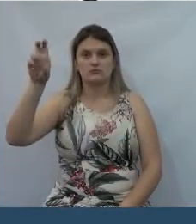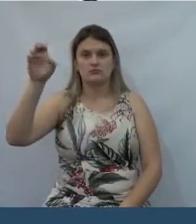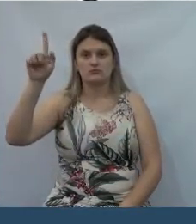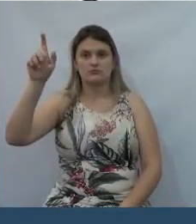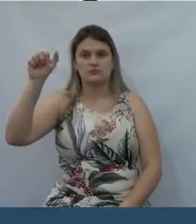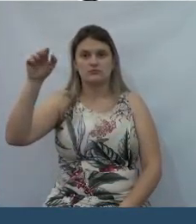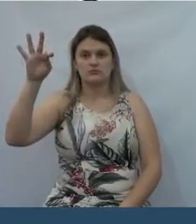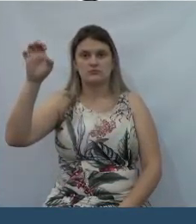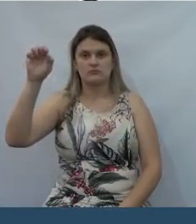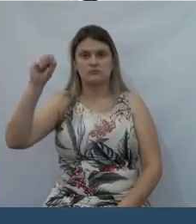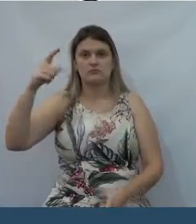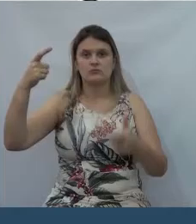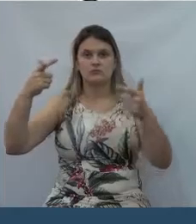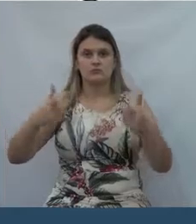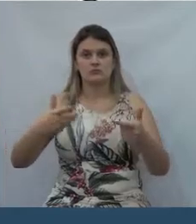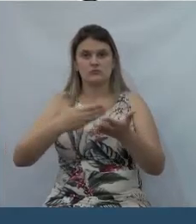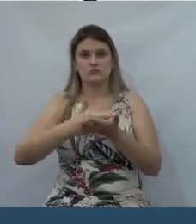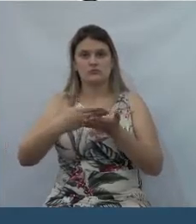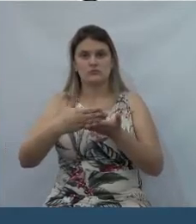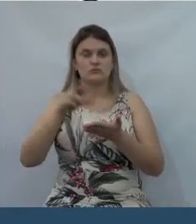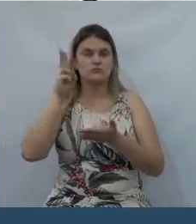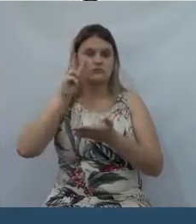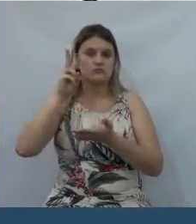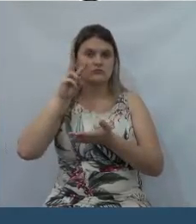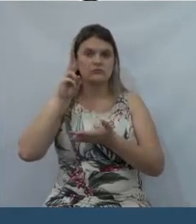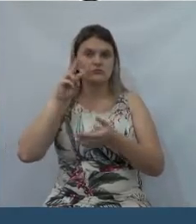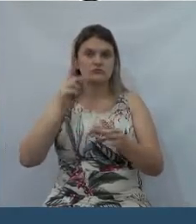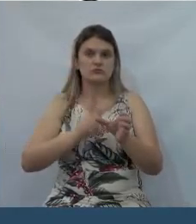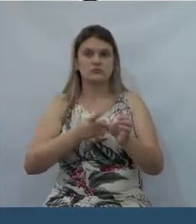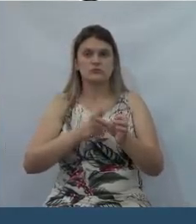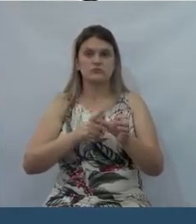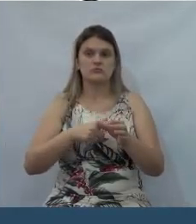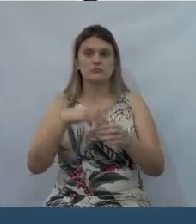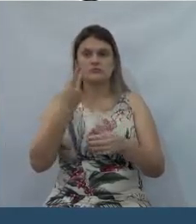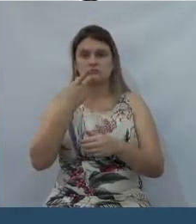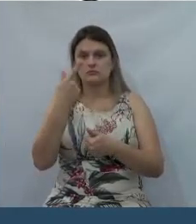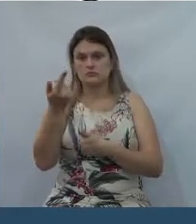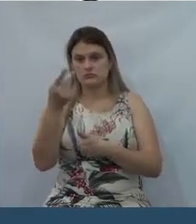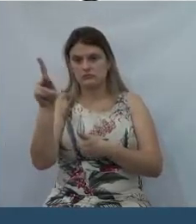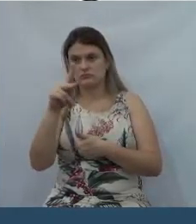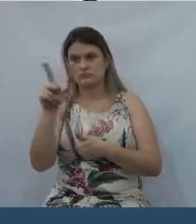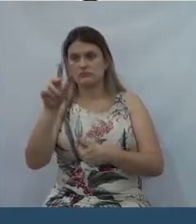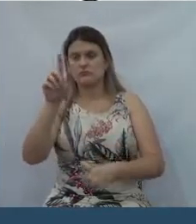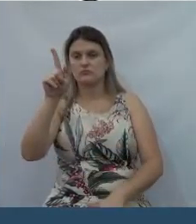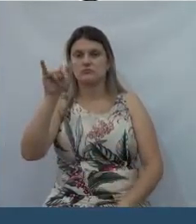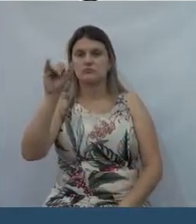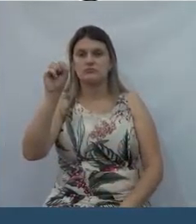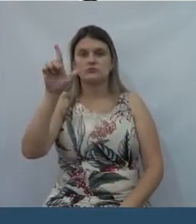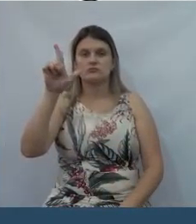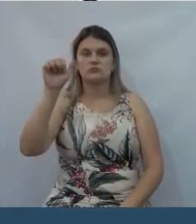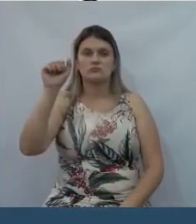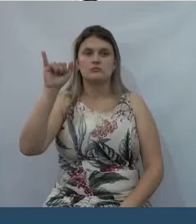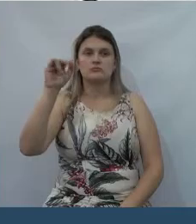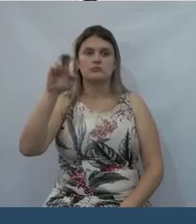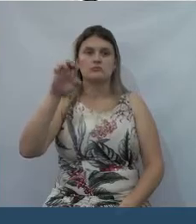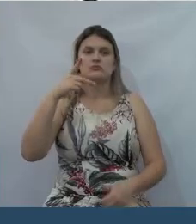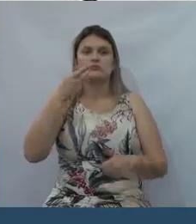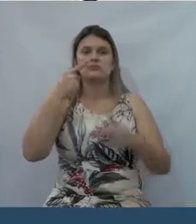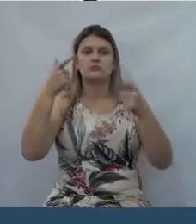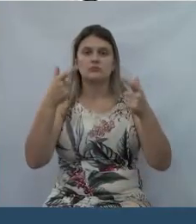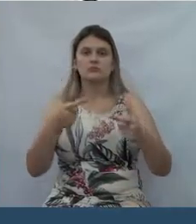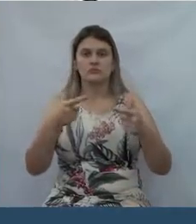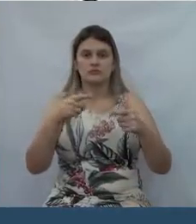começou a nossa história, a história da cidade, né, professora Gislaine? Ali na Praça Campolim Ramos.